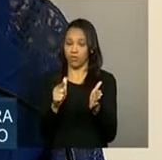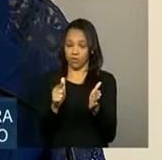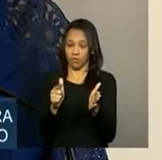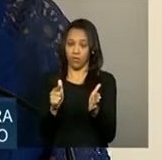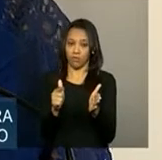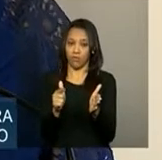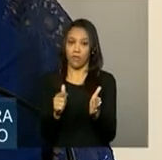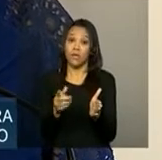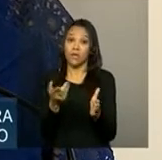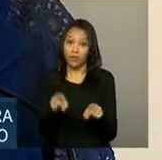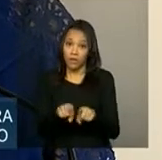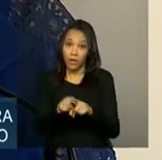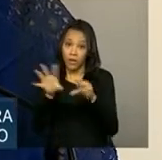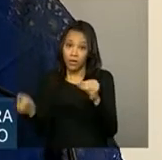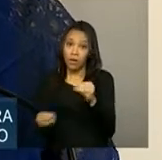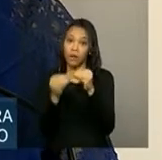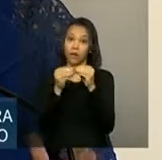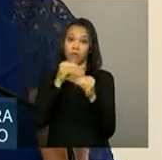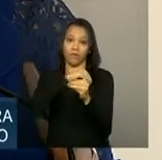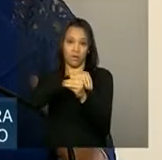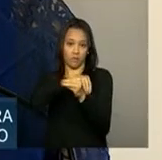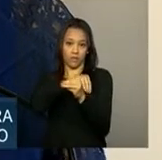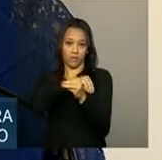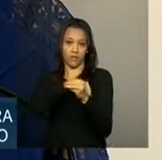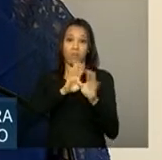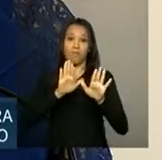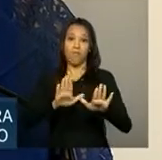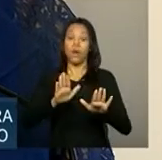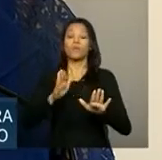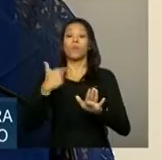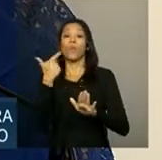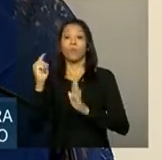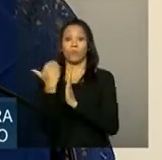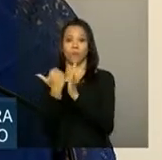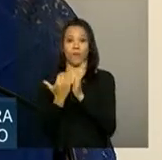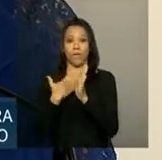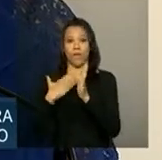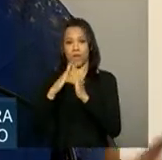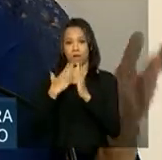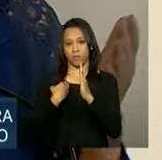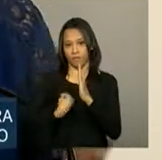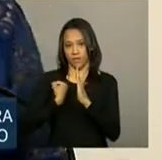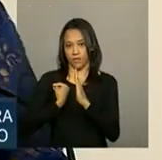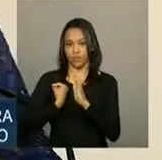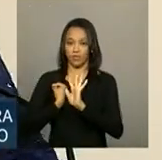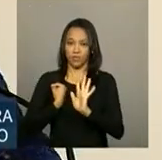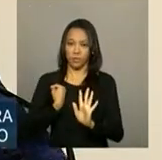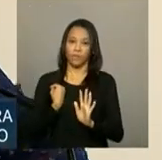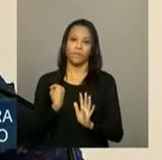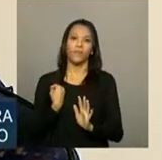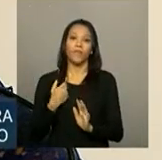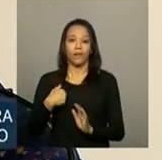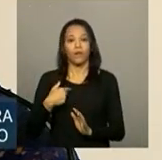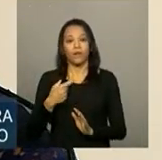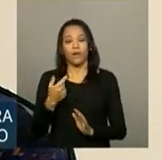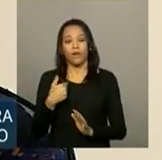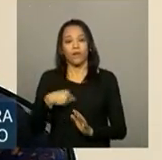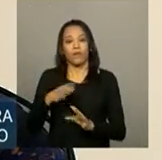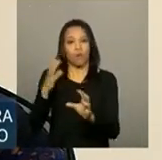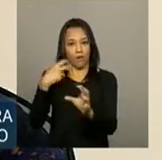renda mas o o minha casa minha vida agora eu considero e